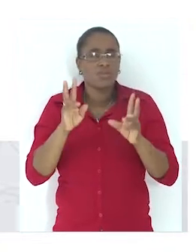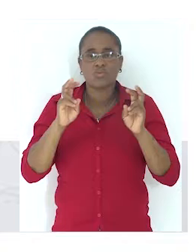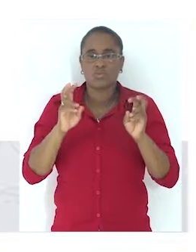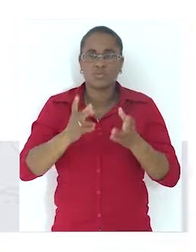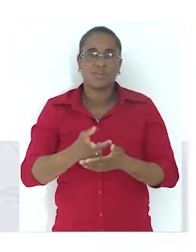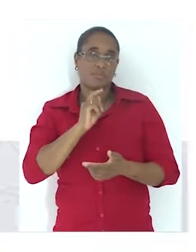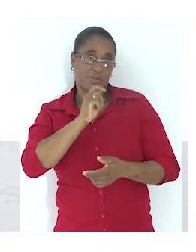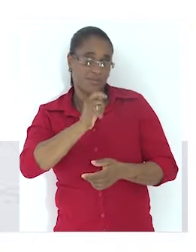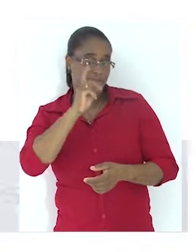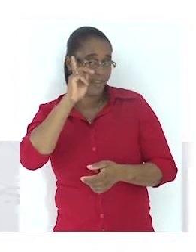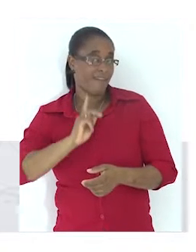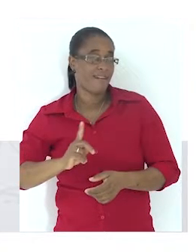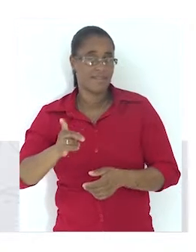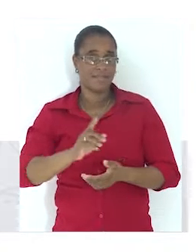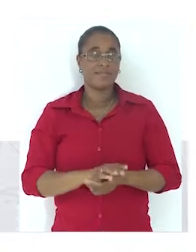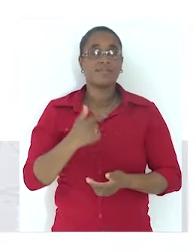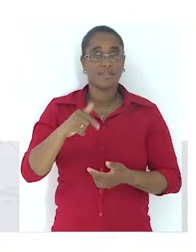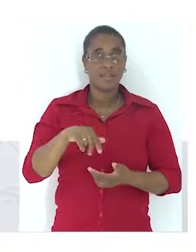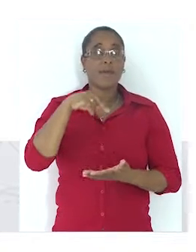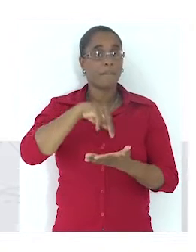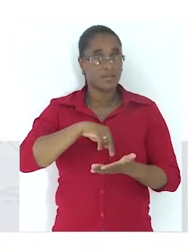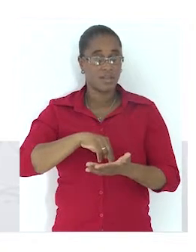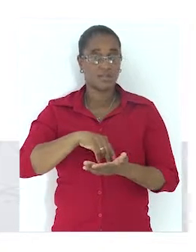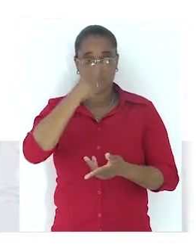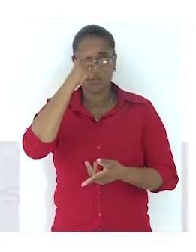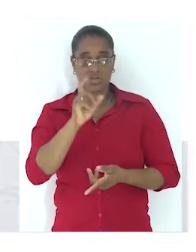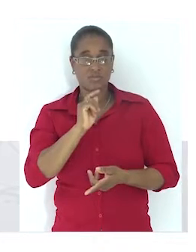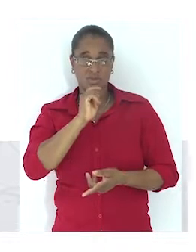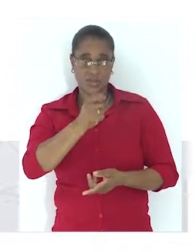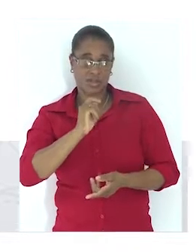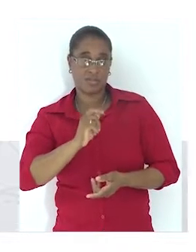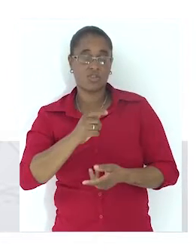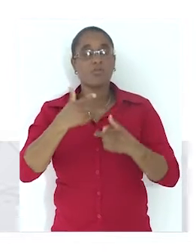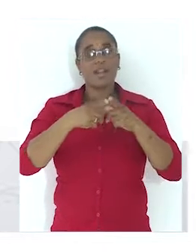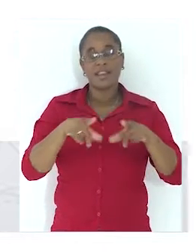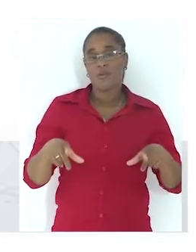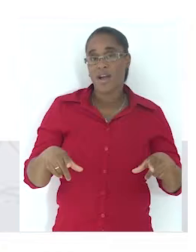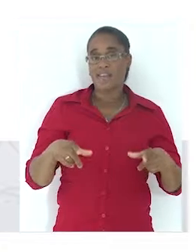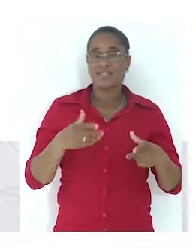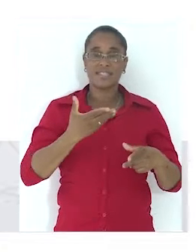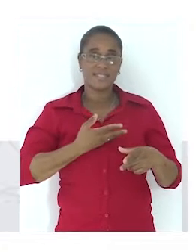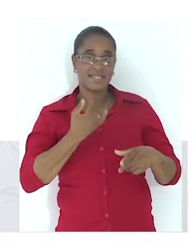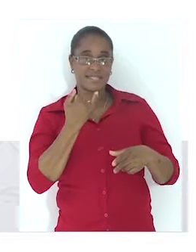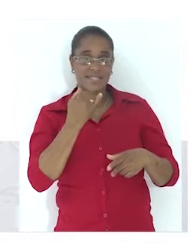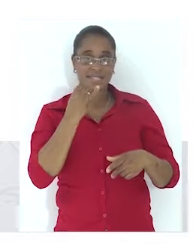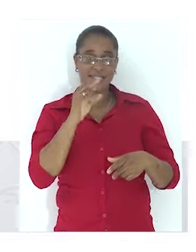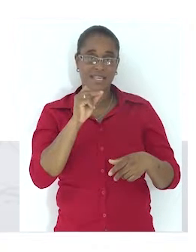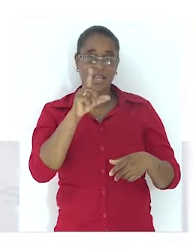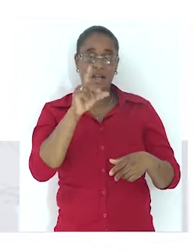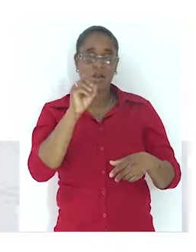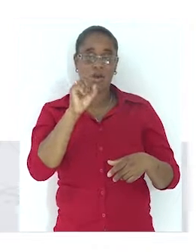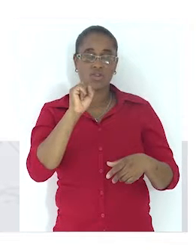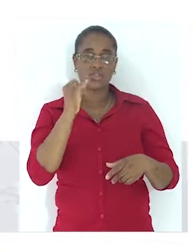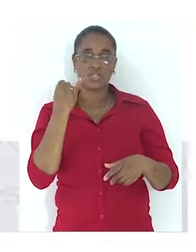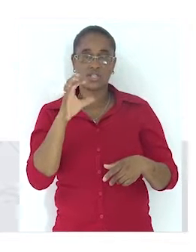Tem a presença do entrevistador e do entrevistado, uma linguagem dialógica e oral. Portanto,